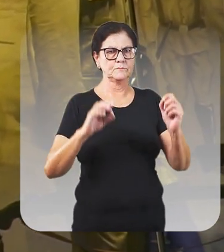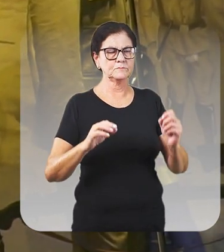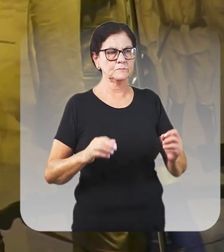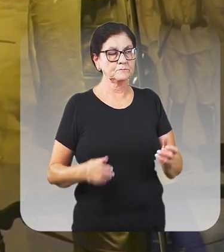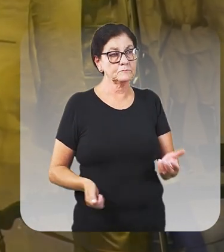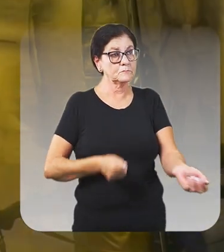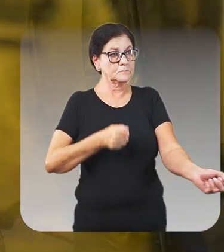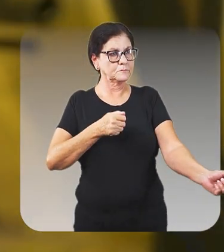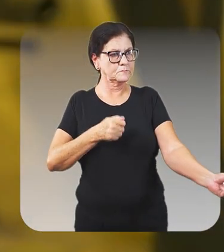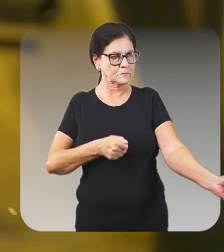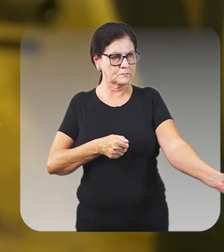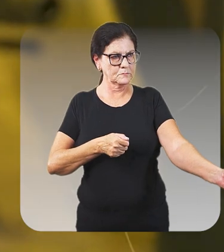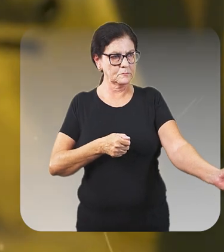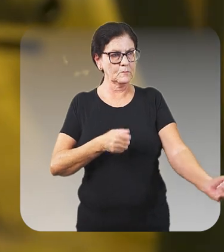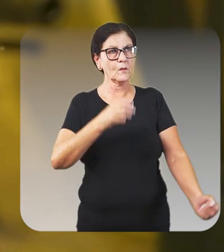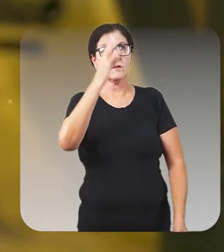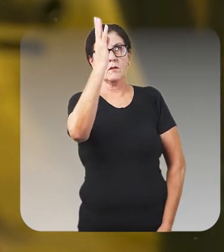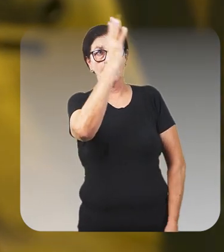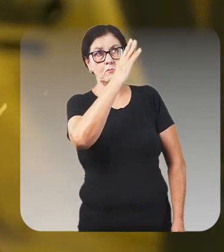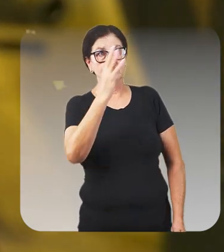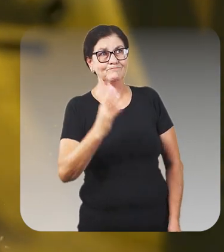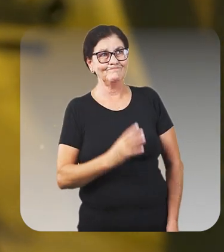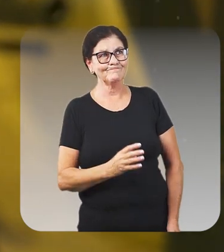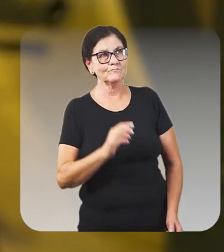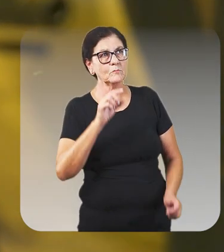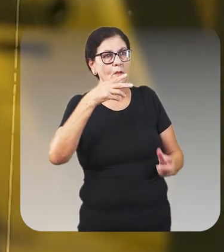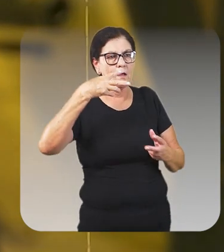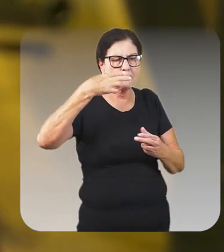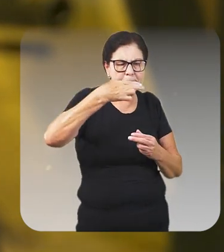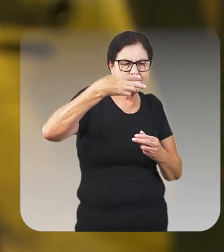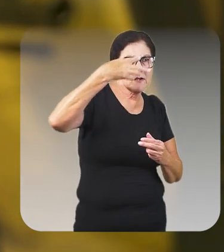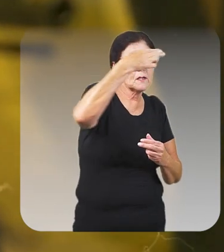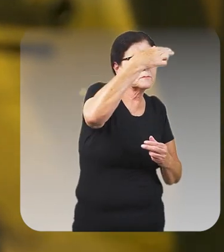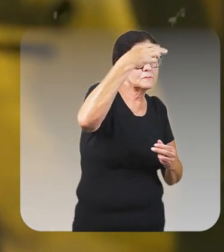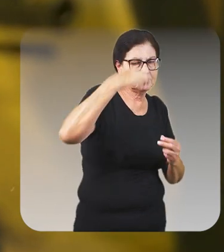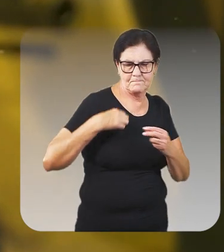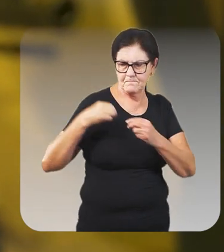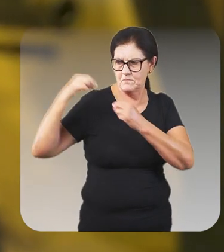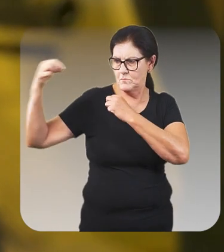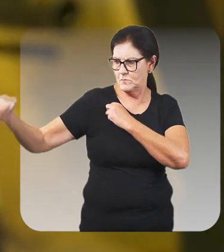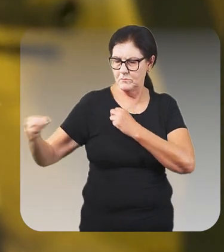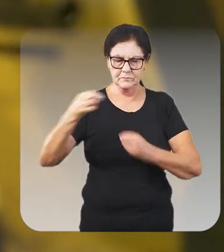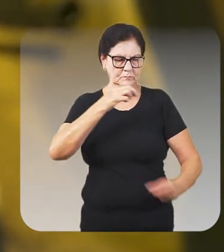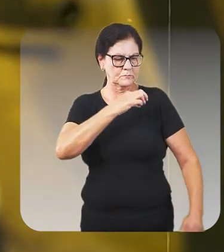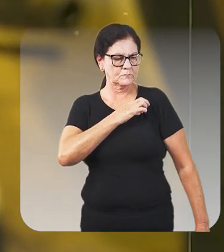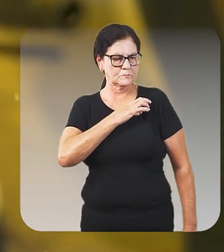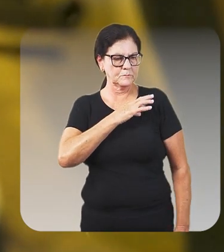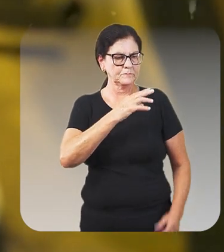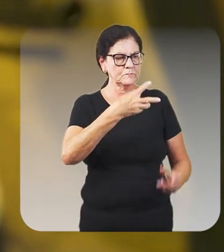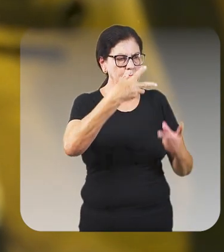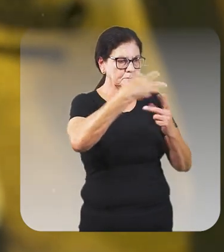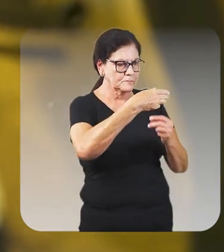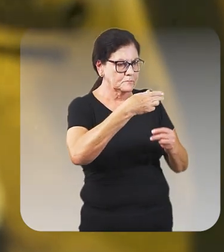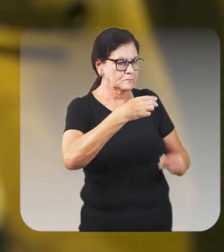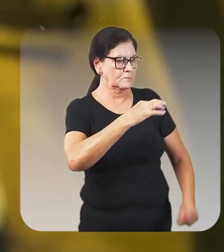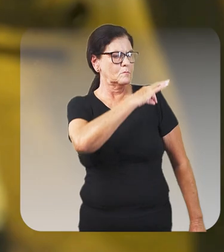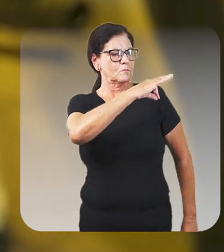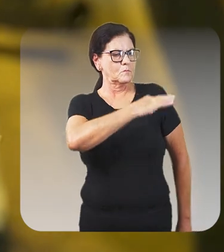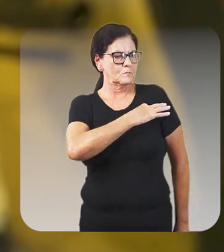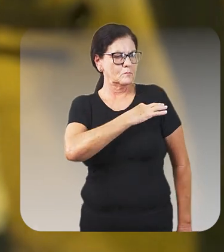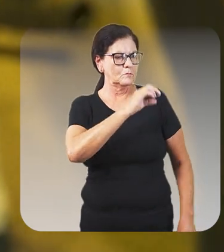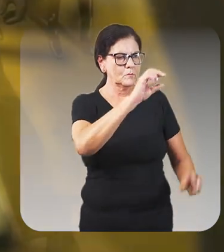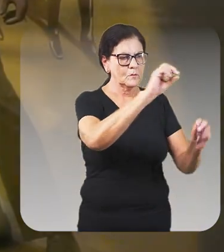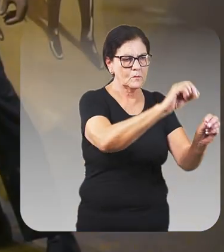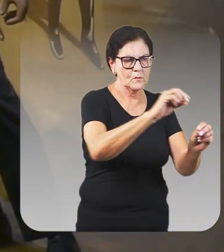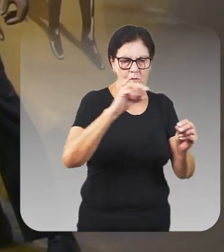simbólico de resistência. Eles cortaram a bandeira brasileira em pequenos pedaços, um para cada homem, simbolizando sua lealdade